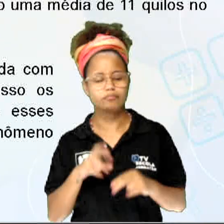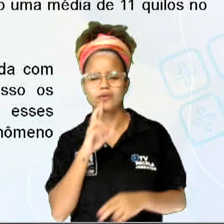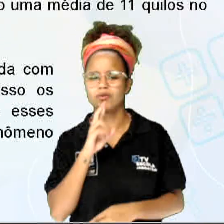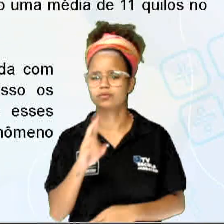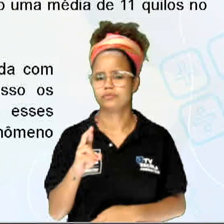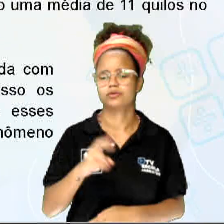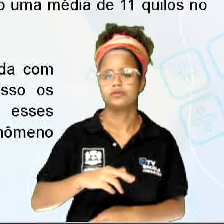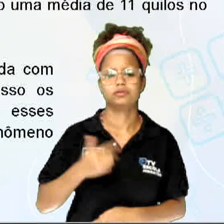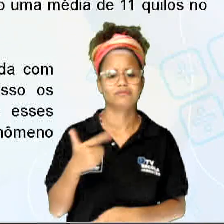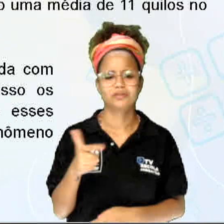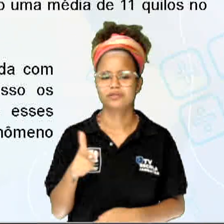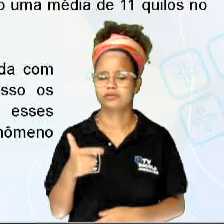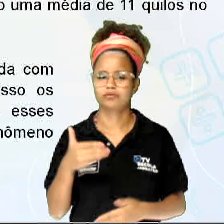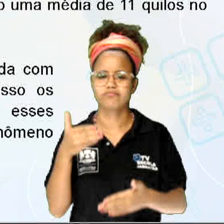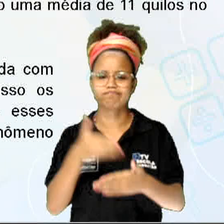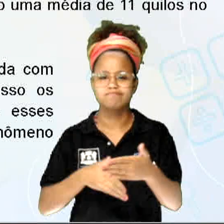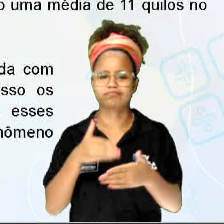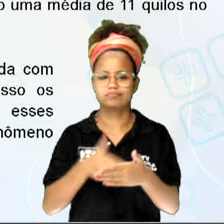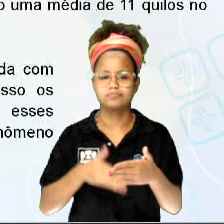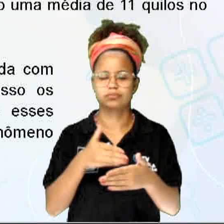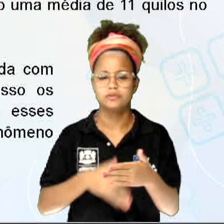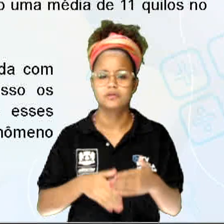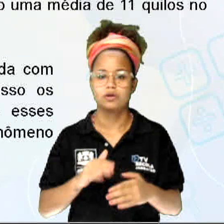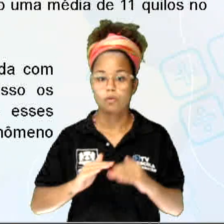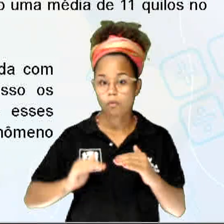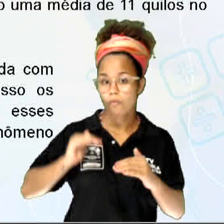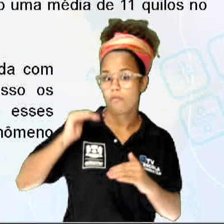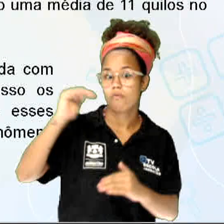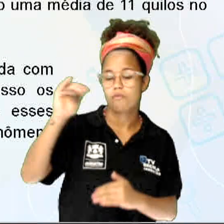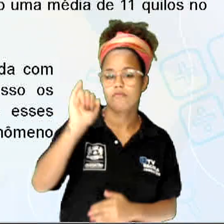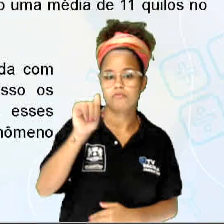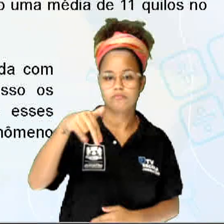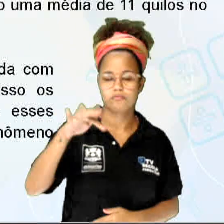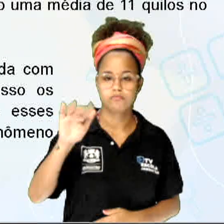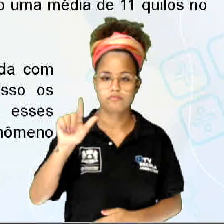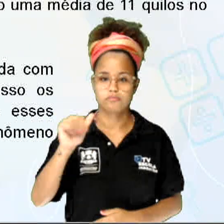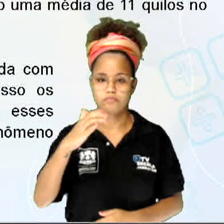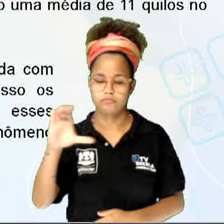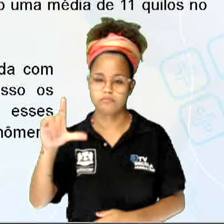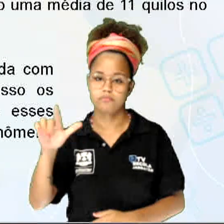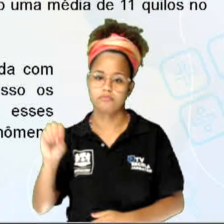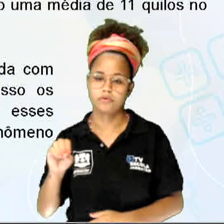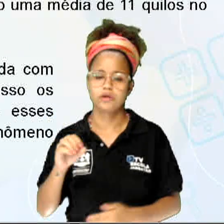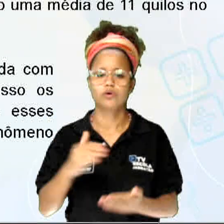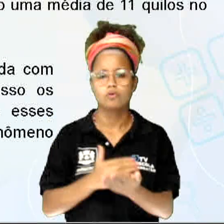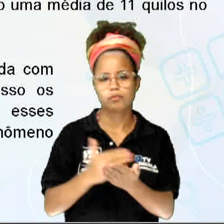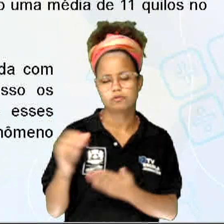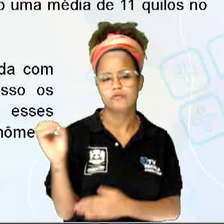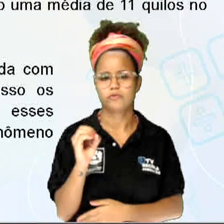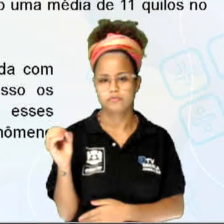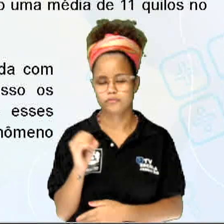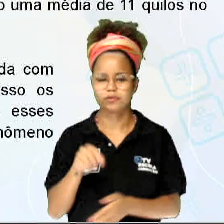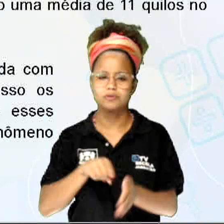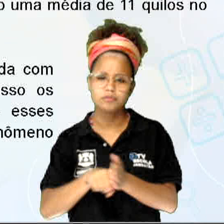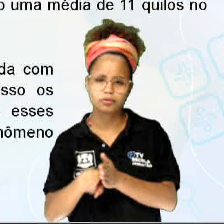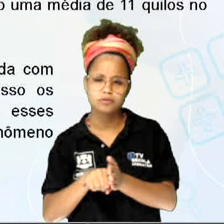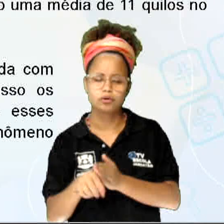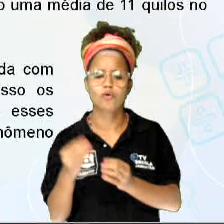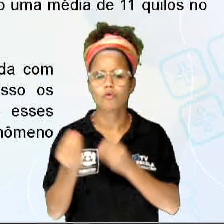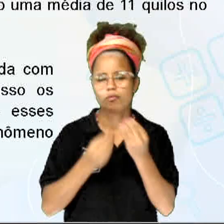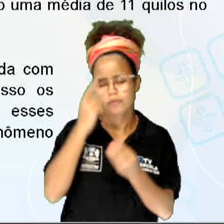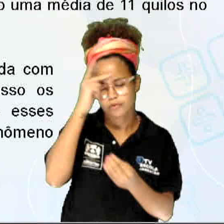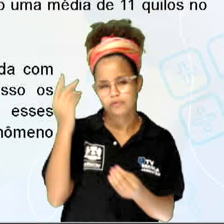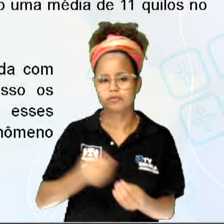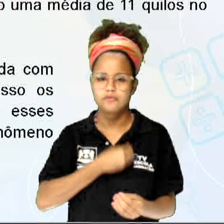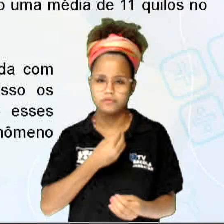não refletem o efeito de hiperinflação que começou em outubro. A pesquisa sobre condições de vida na